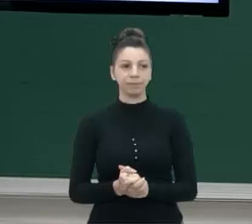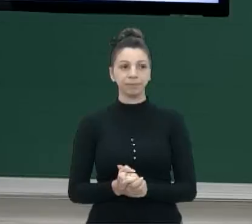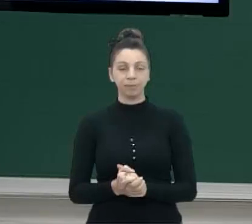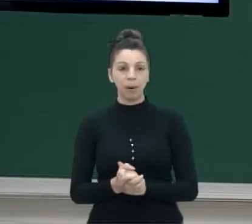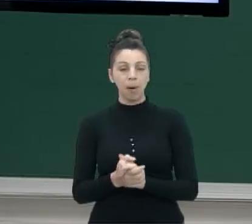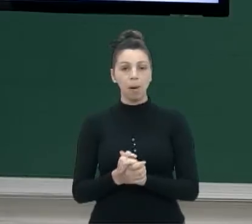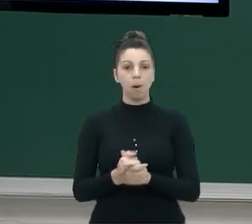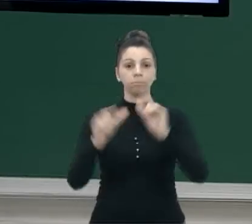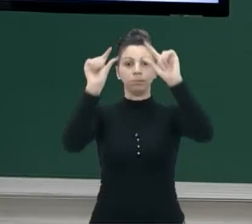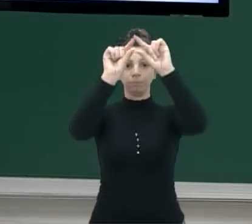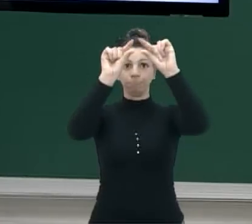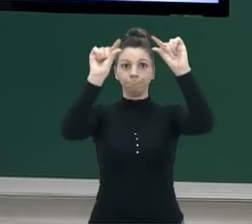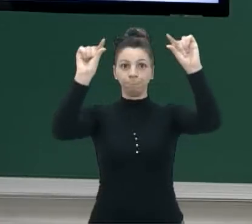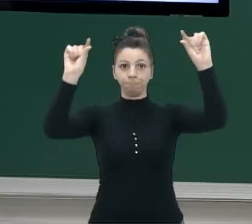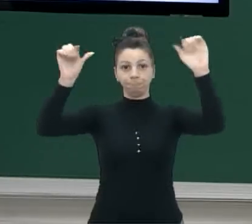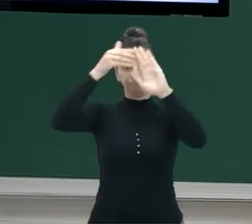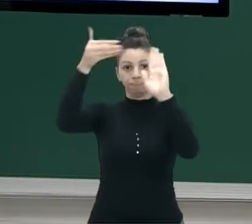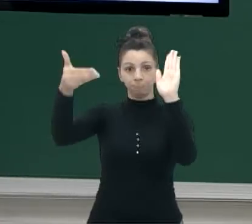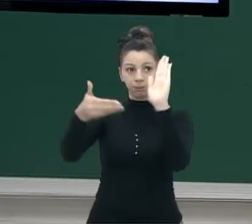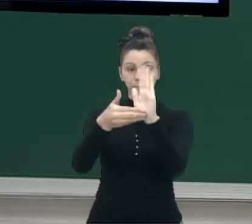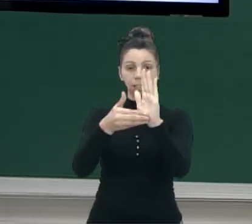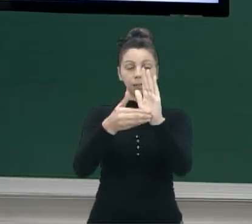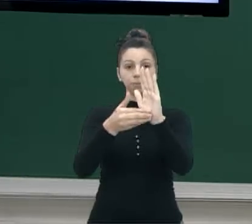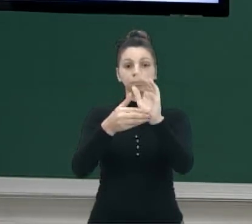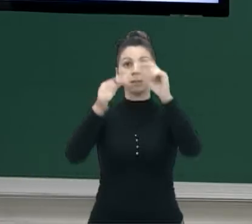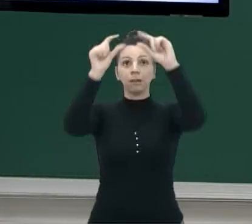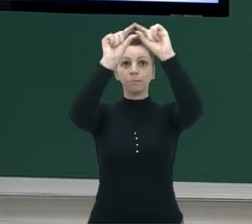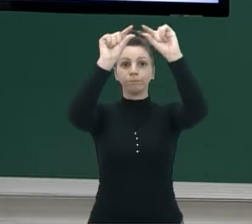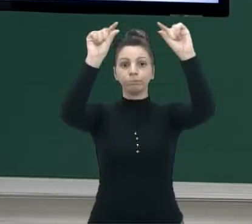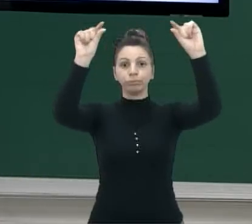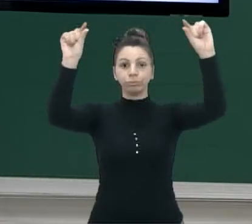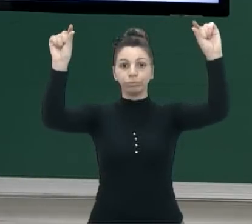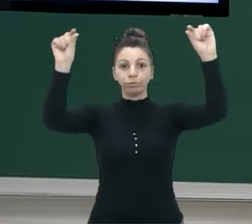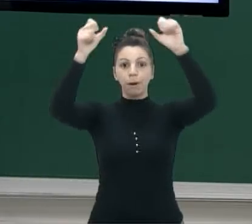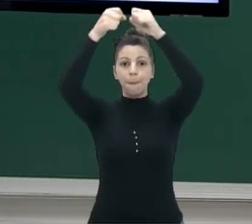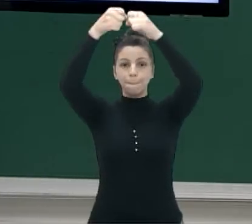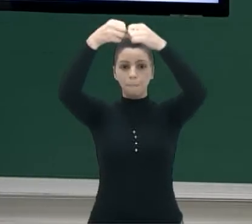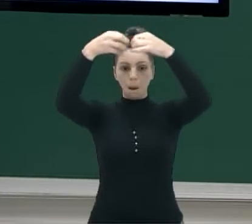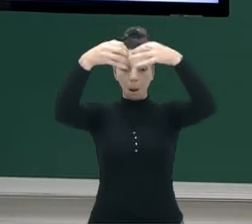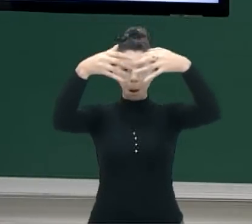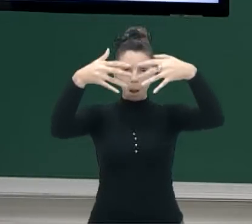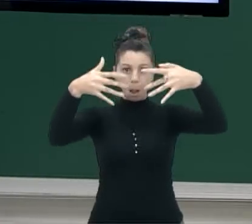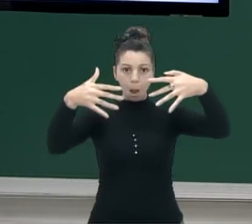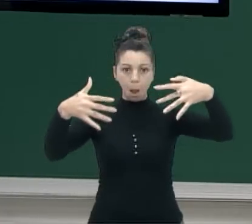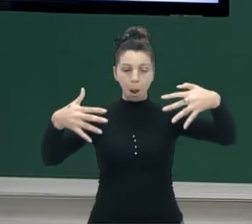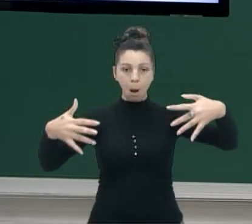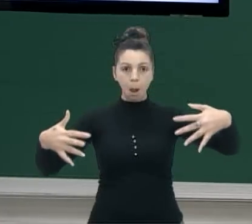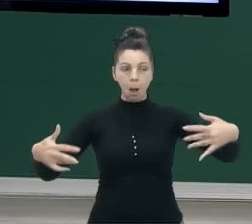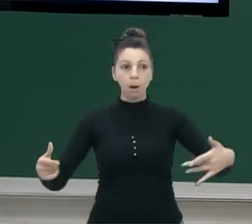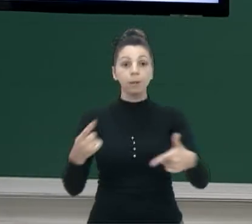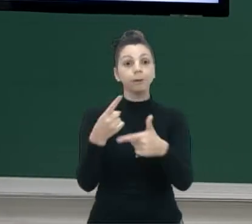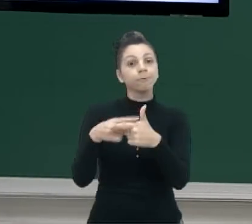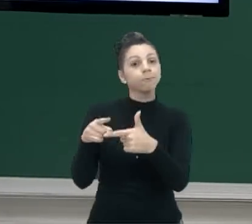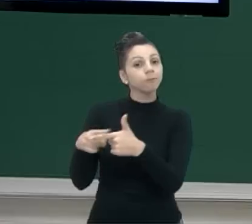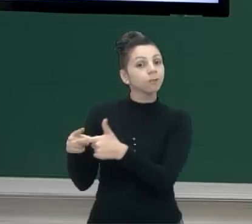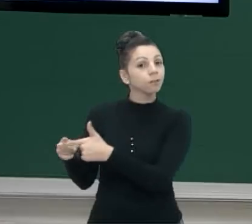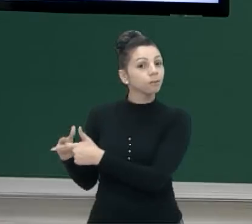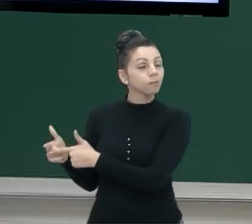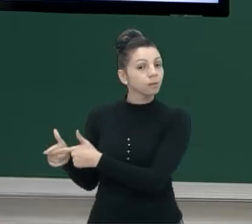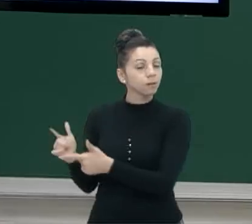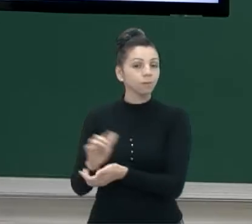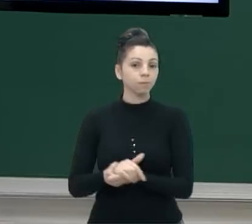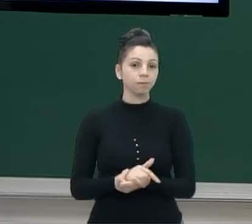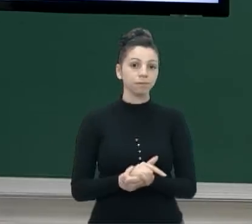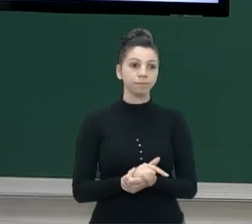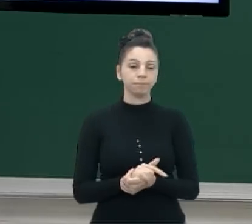desenho pegou um inteiro e fez várias divisões nesse inteiro, mostrando que está dentro de